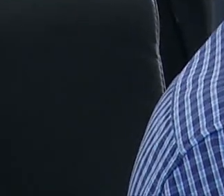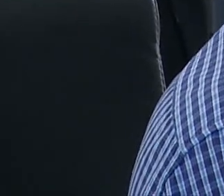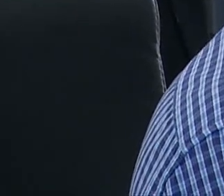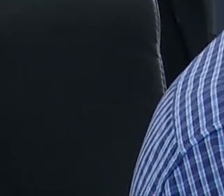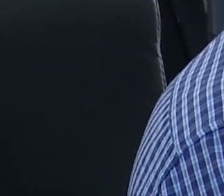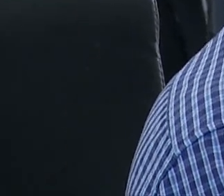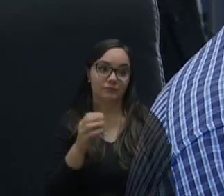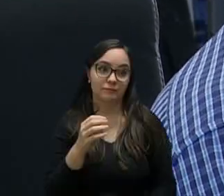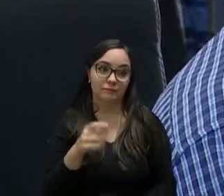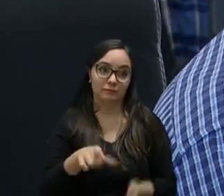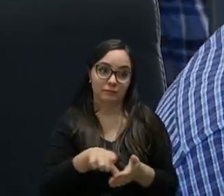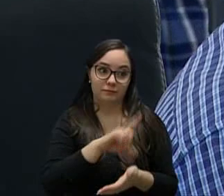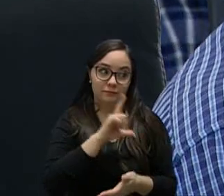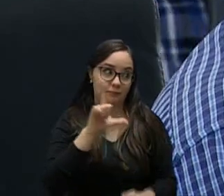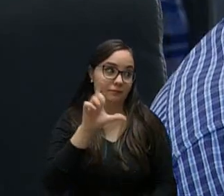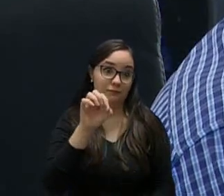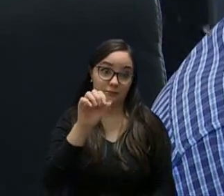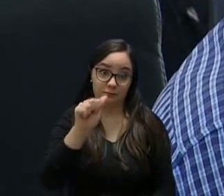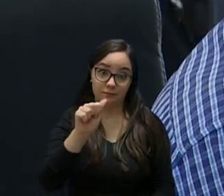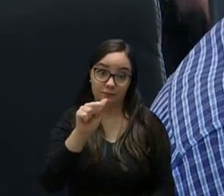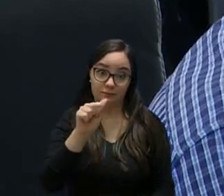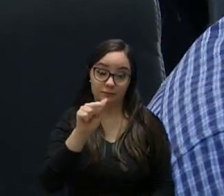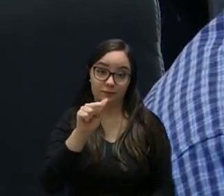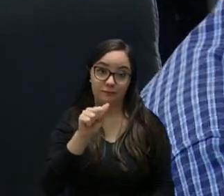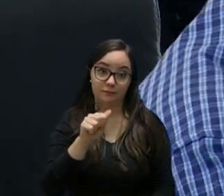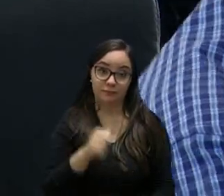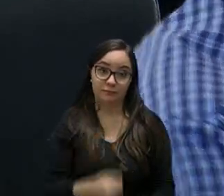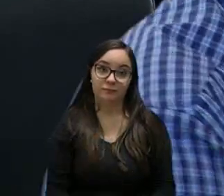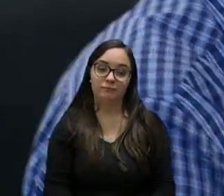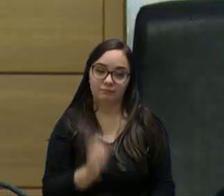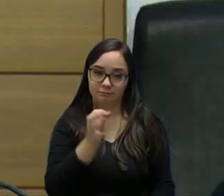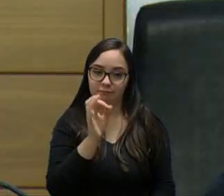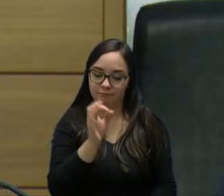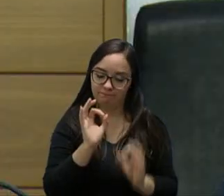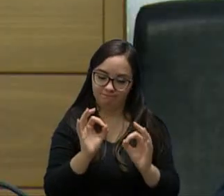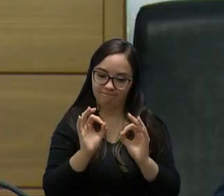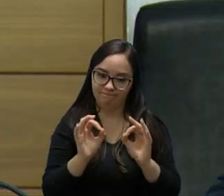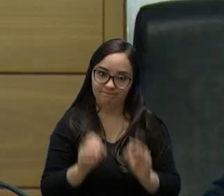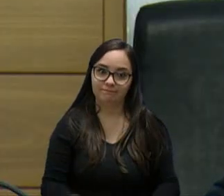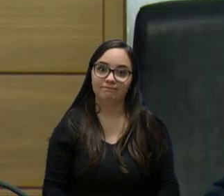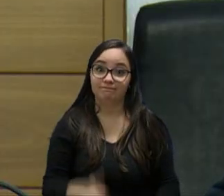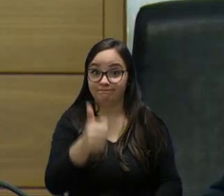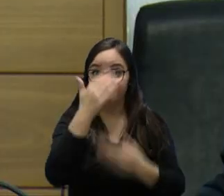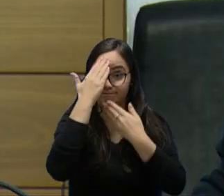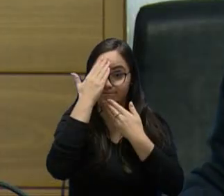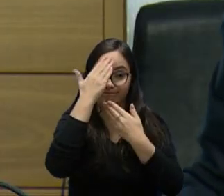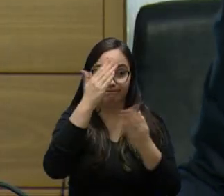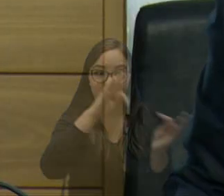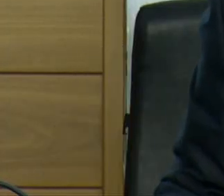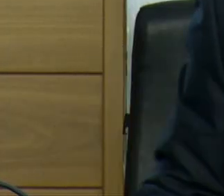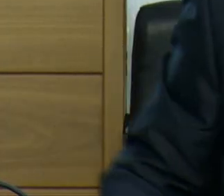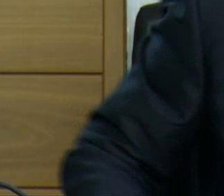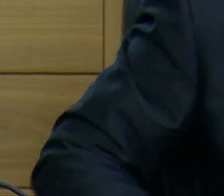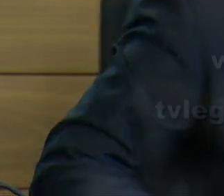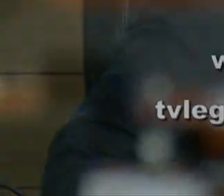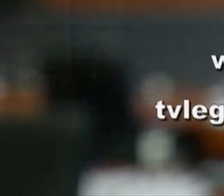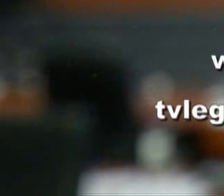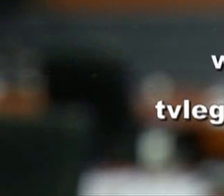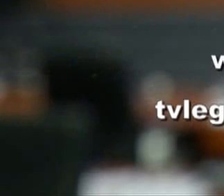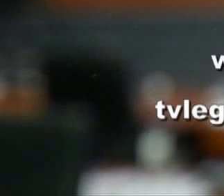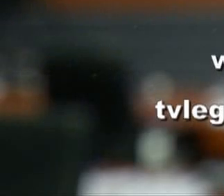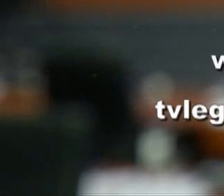convidem antes da lua para que para que vem um pão com certeza com certeza obrigado a todos e